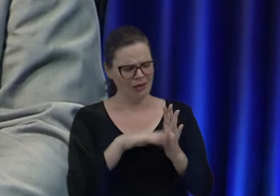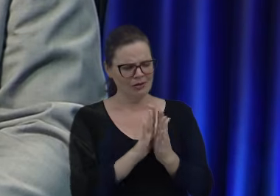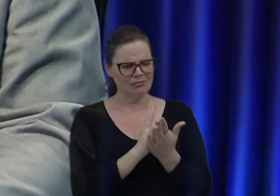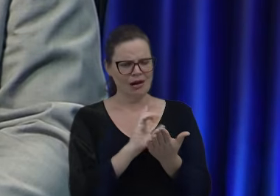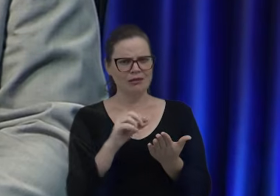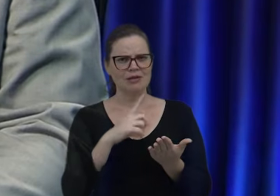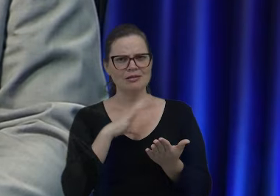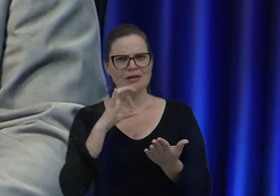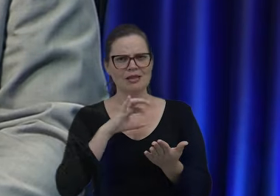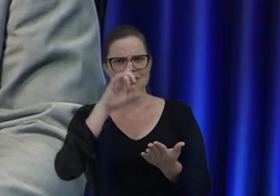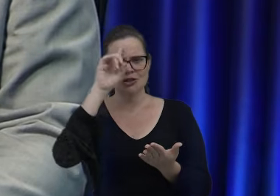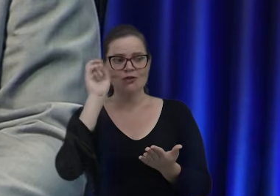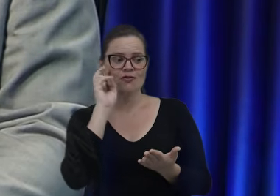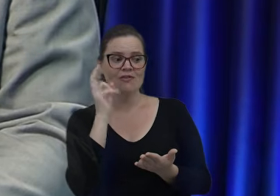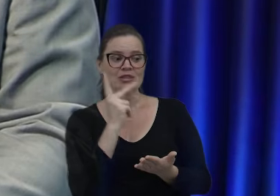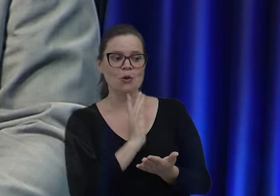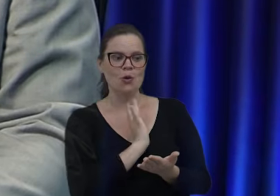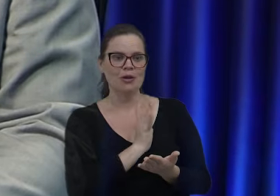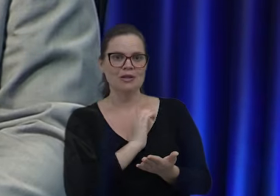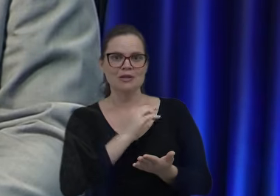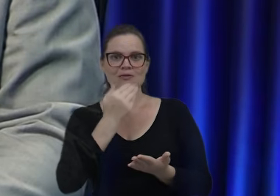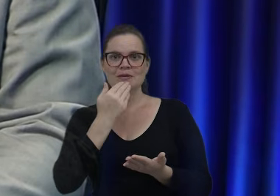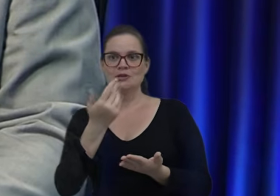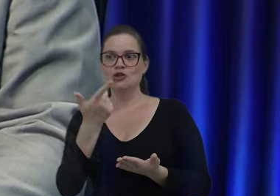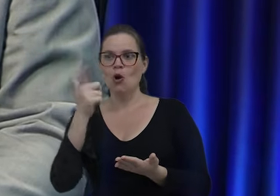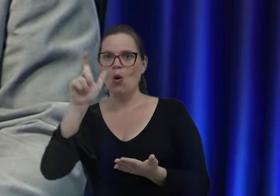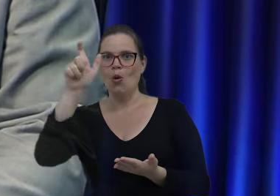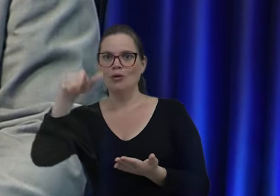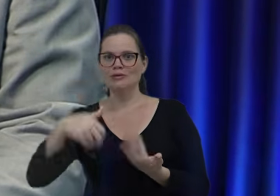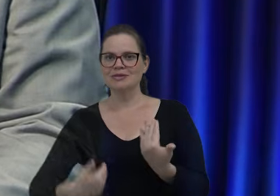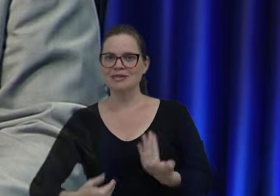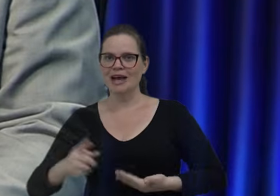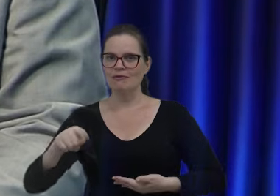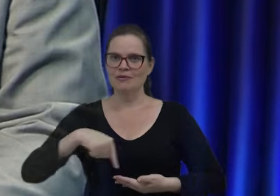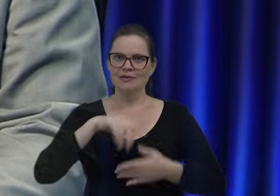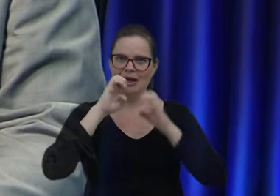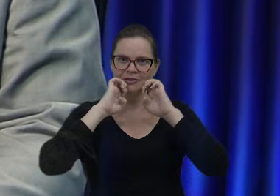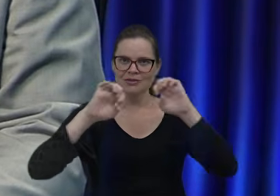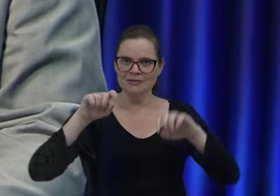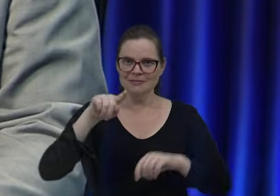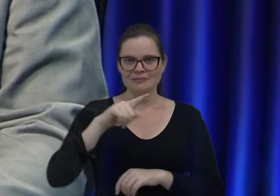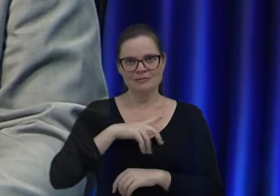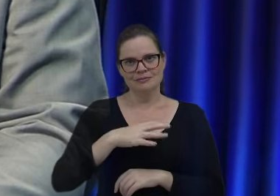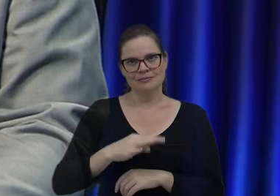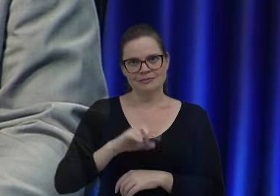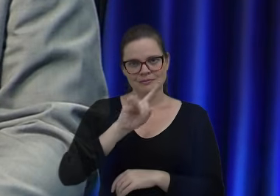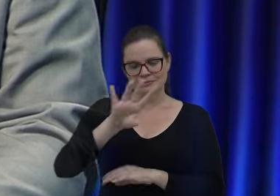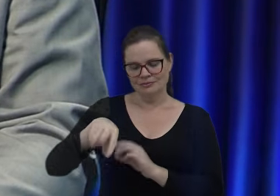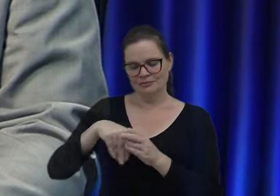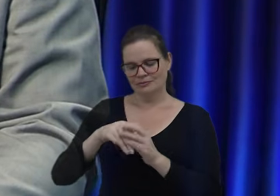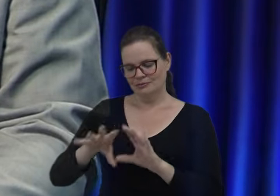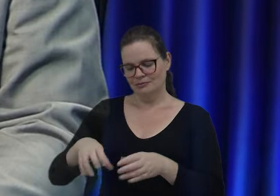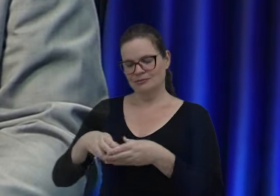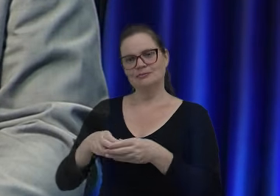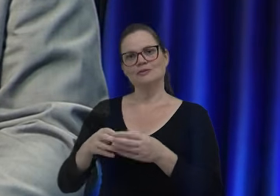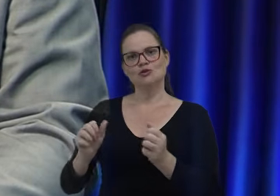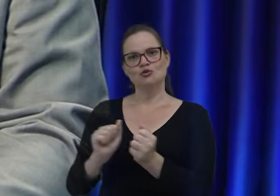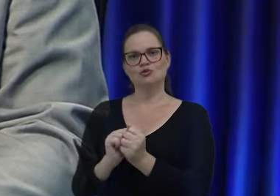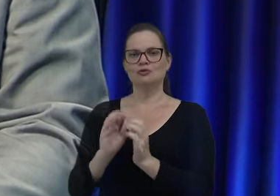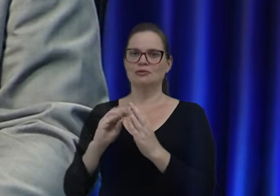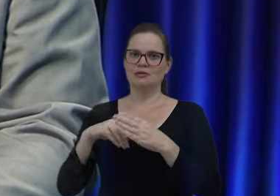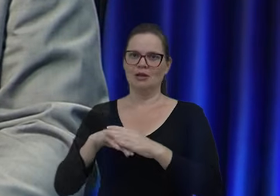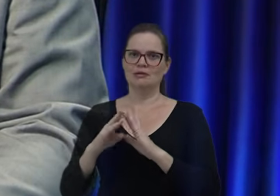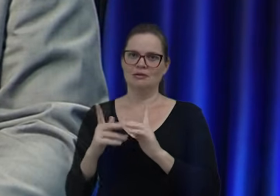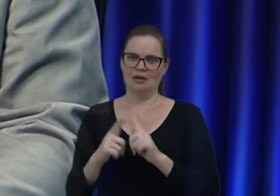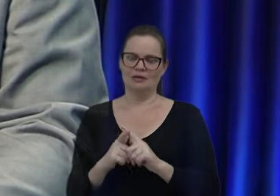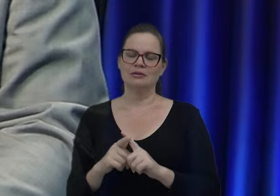vai mandar alguém aí para te evangelizar. E certamente você também será acolhido e acolhido na